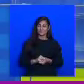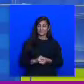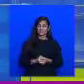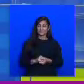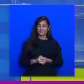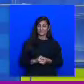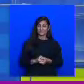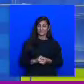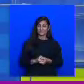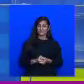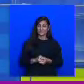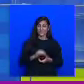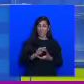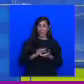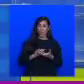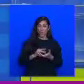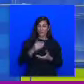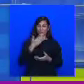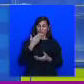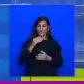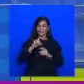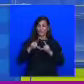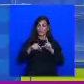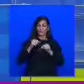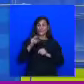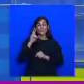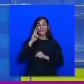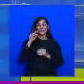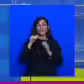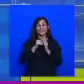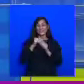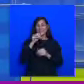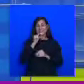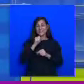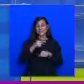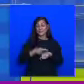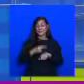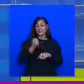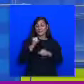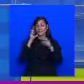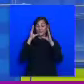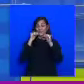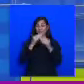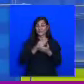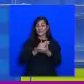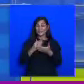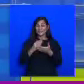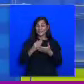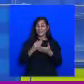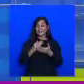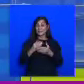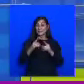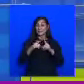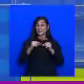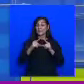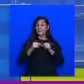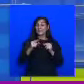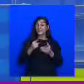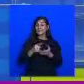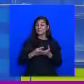14. Loto Fácil, com sorteios de segunda a sábado, sempre a partir das 8 da noite, no horário de